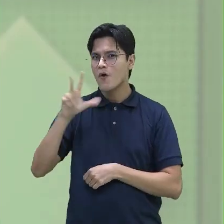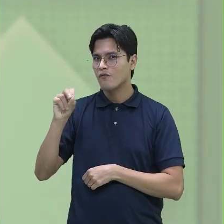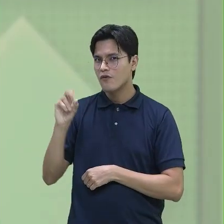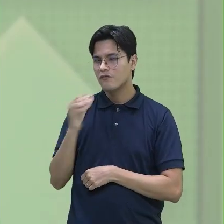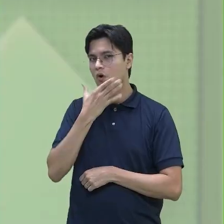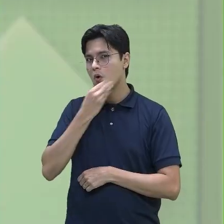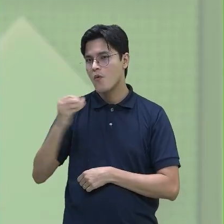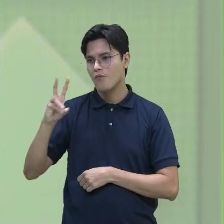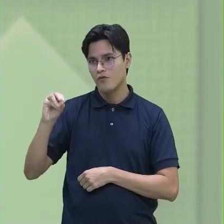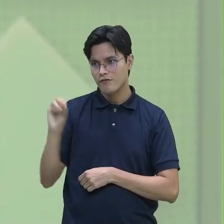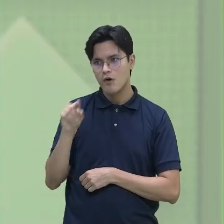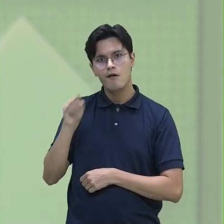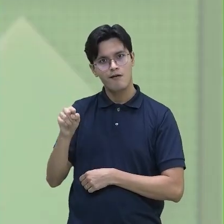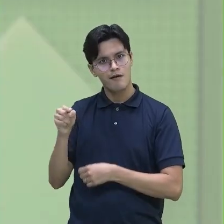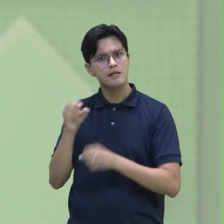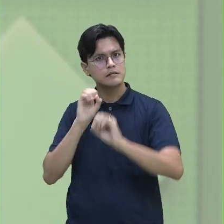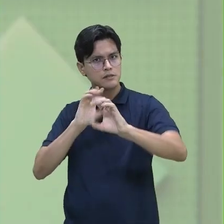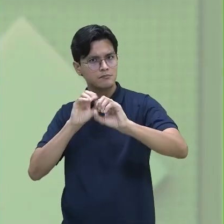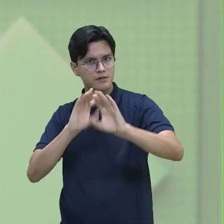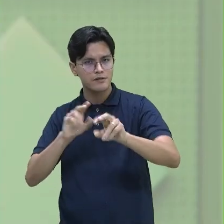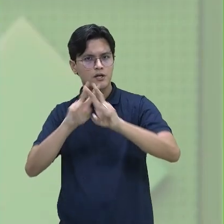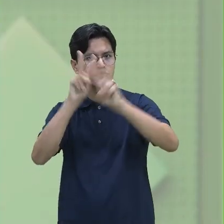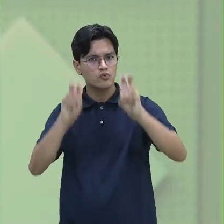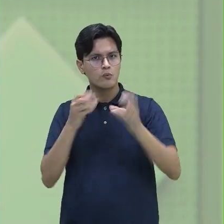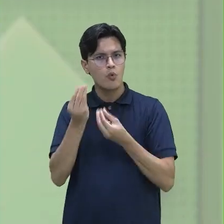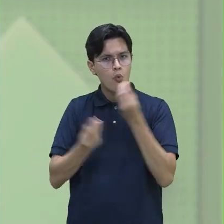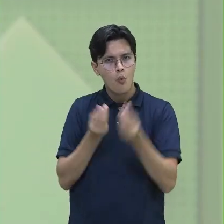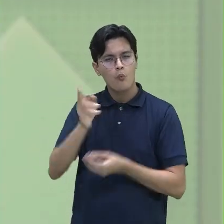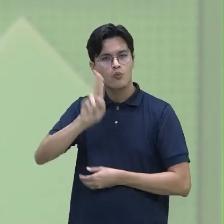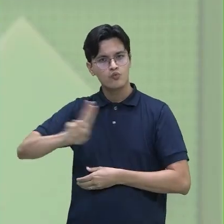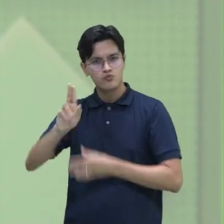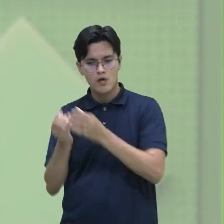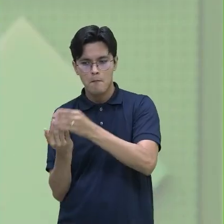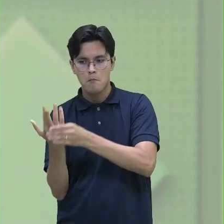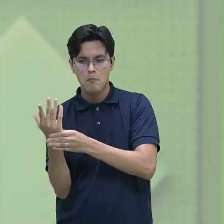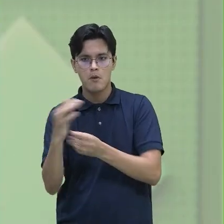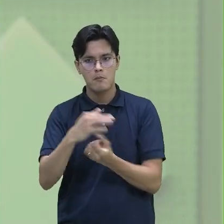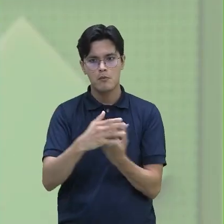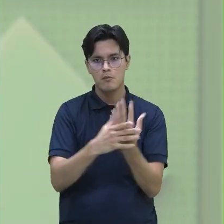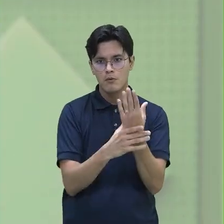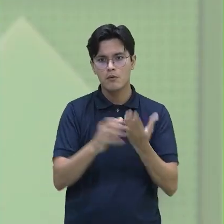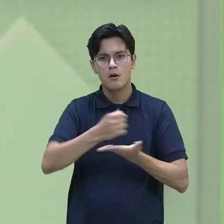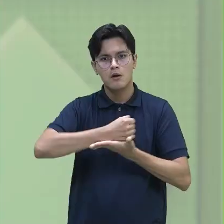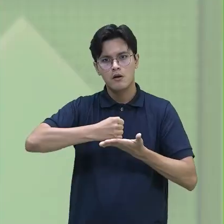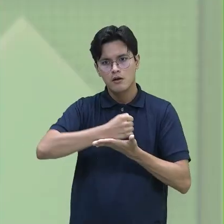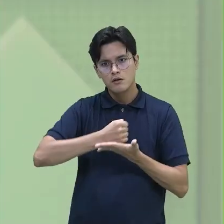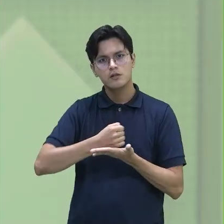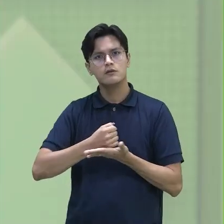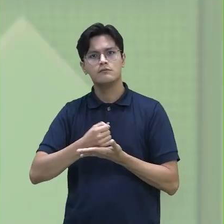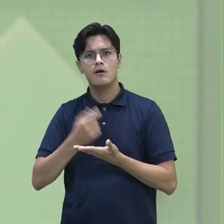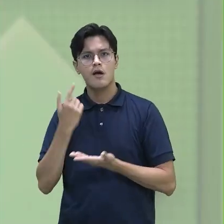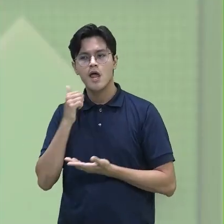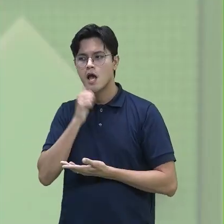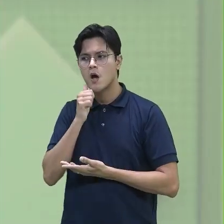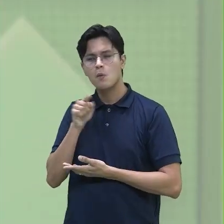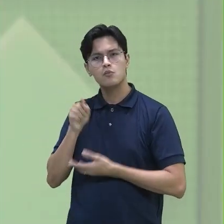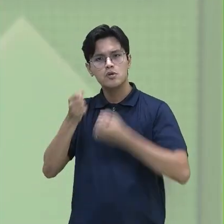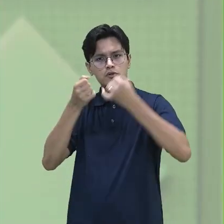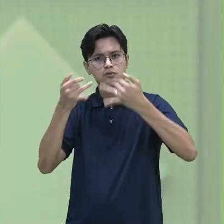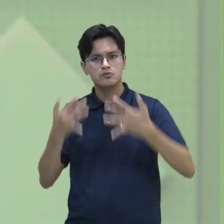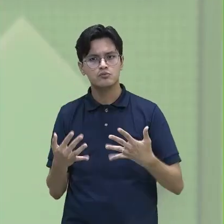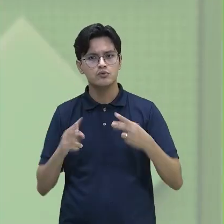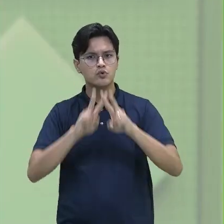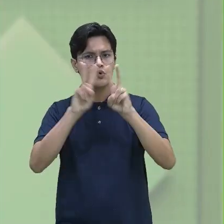dessas plantas medicinais. Foi comentado sobre o mastruz, foi comentado sobre o jambu, sobre a